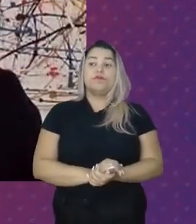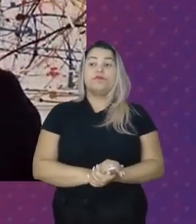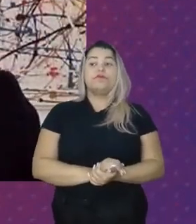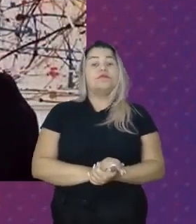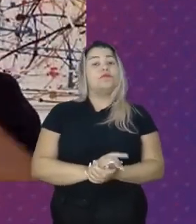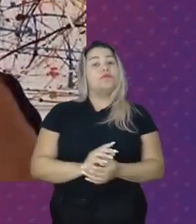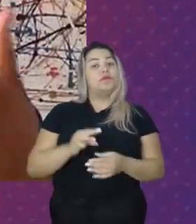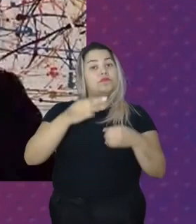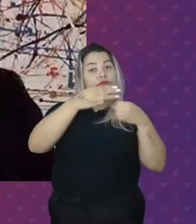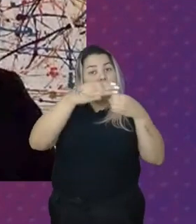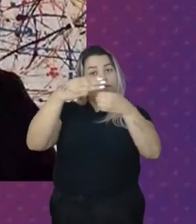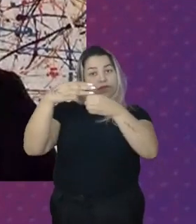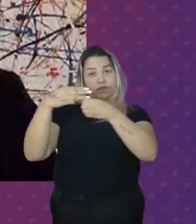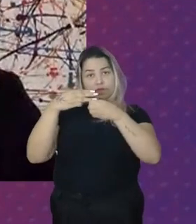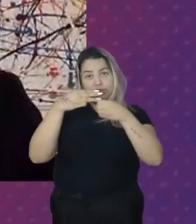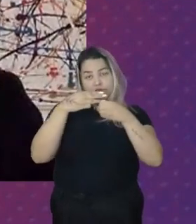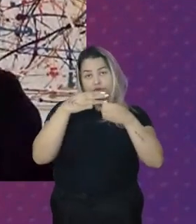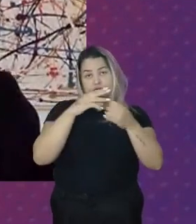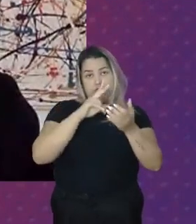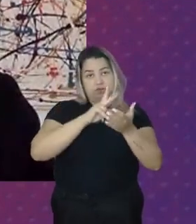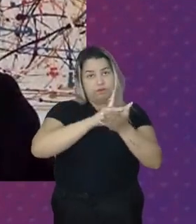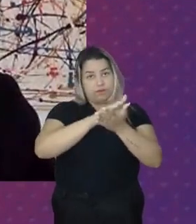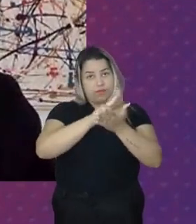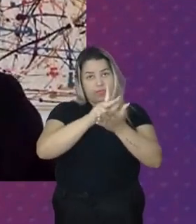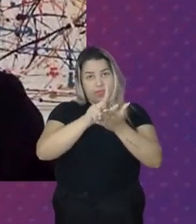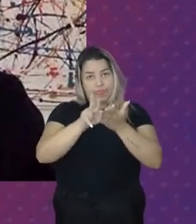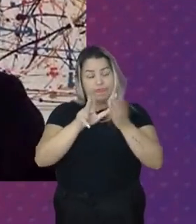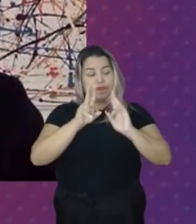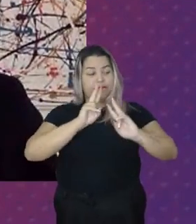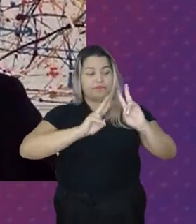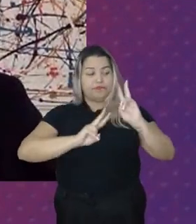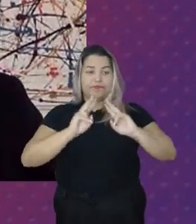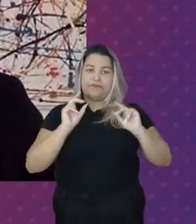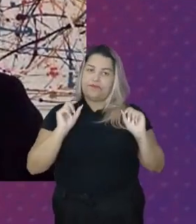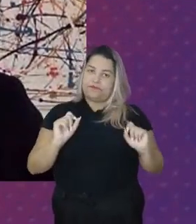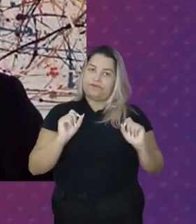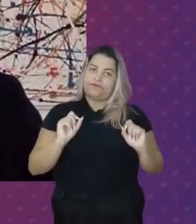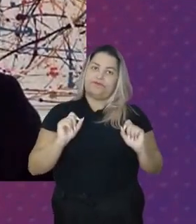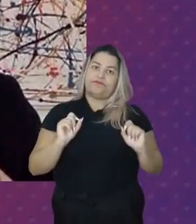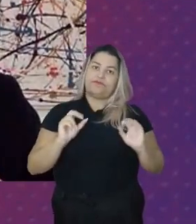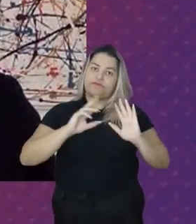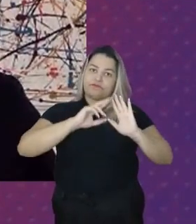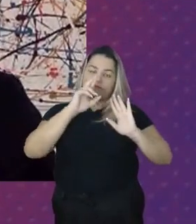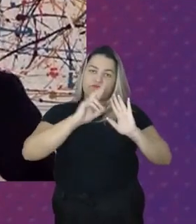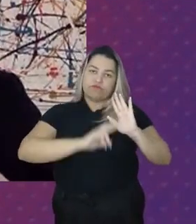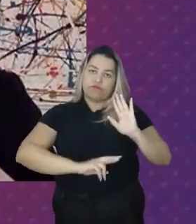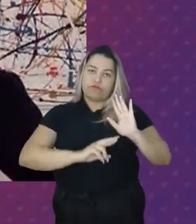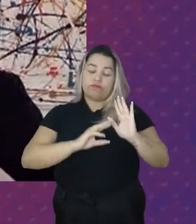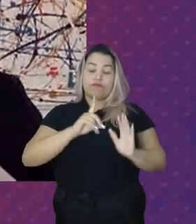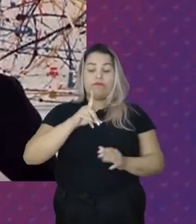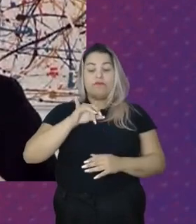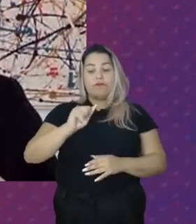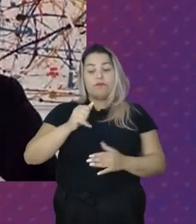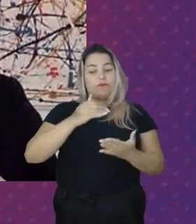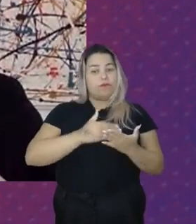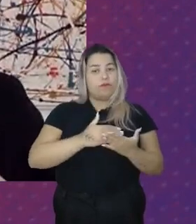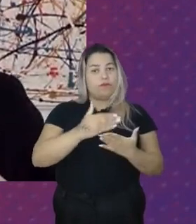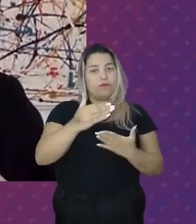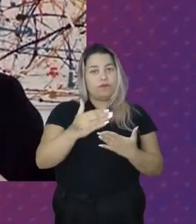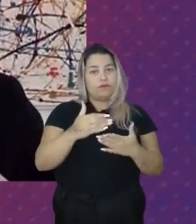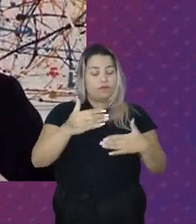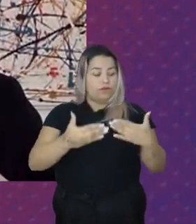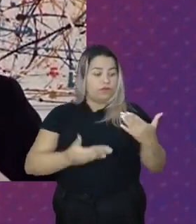posturas municipais, muitas delas, previam o registro da data de início dos